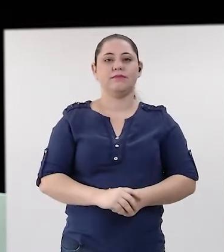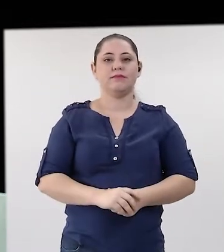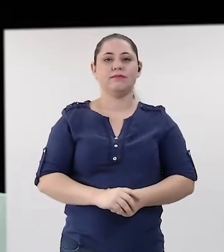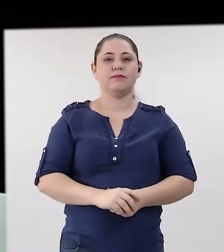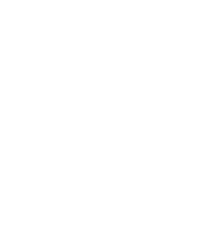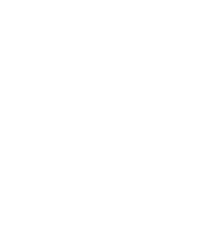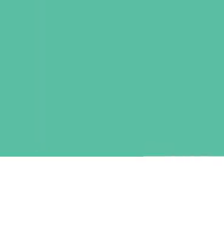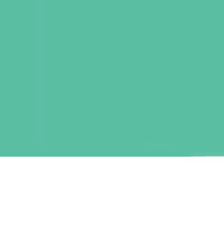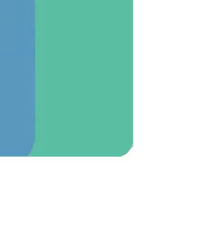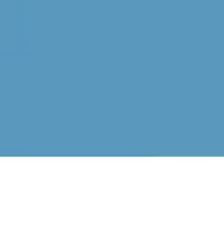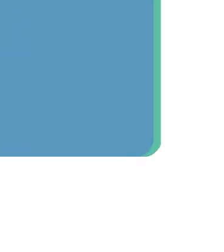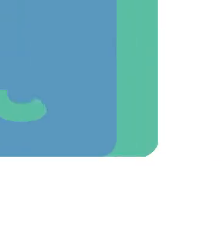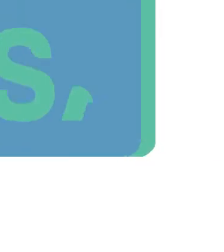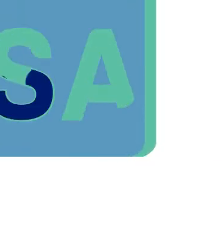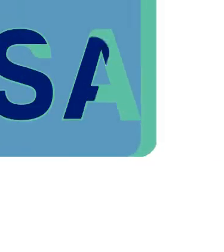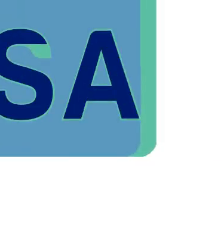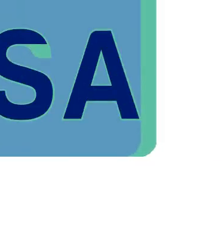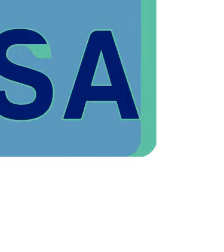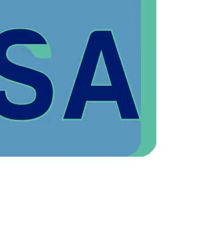voltamos.